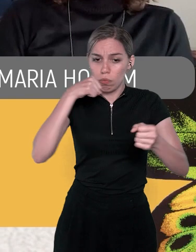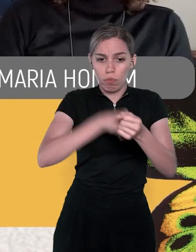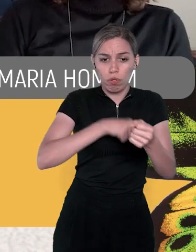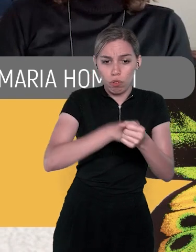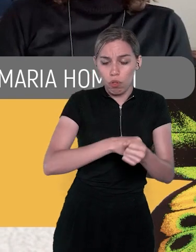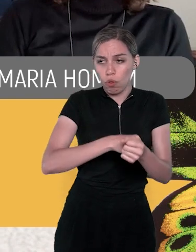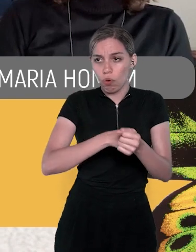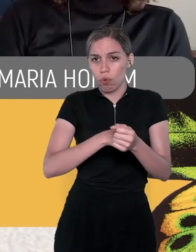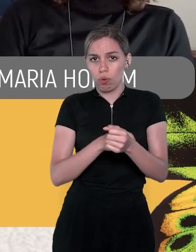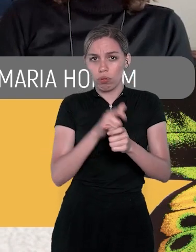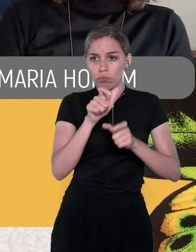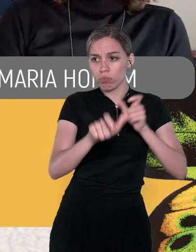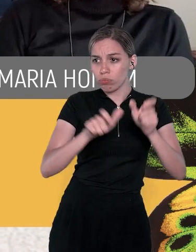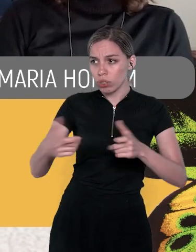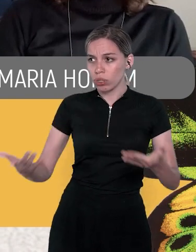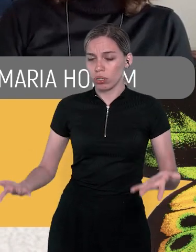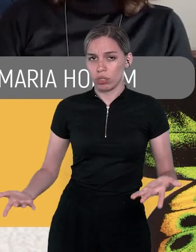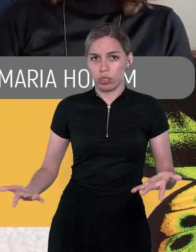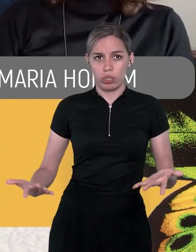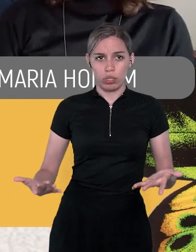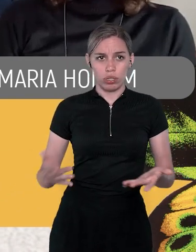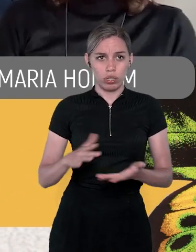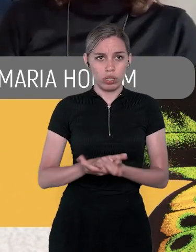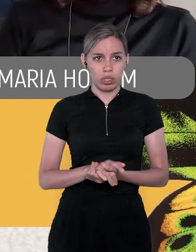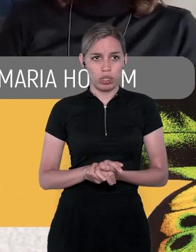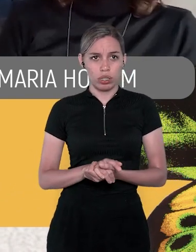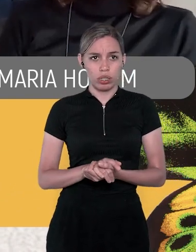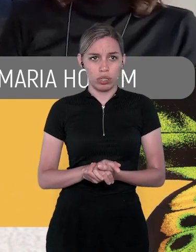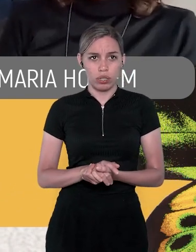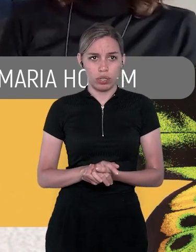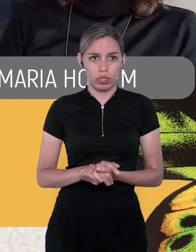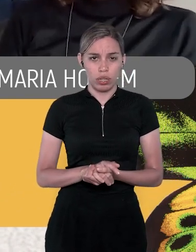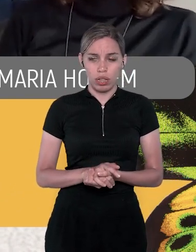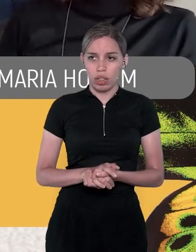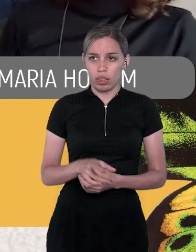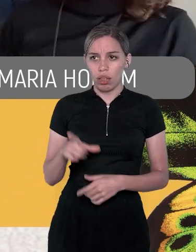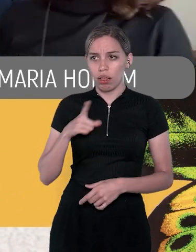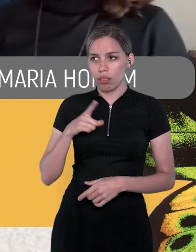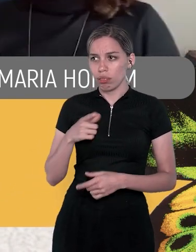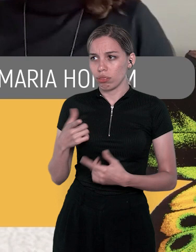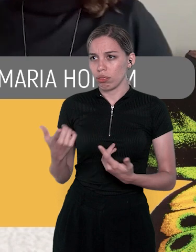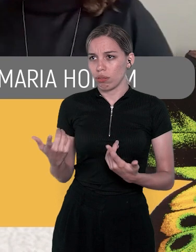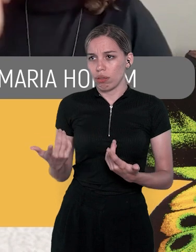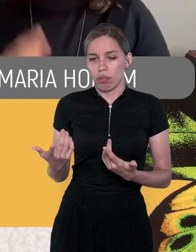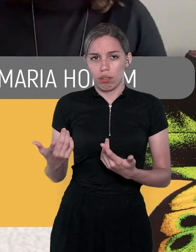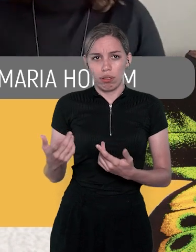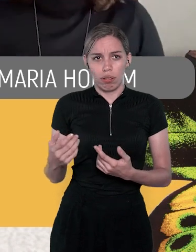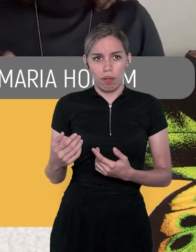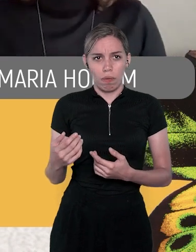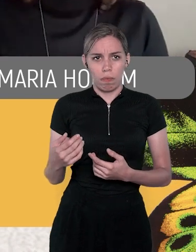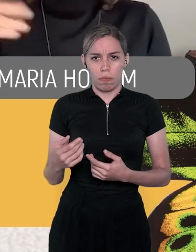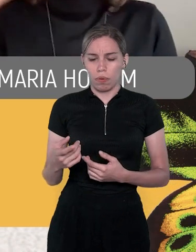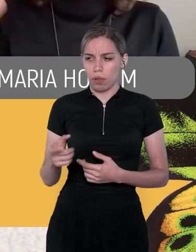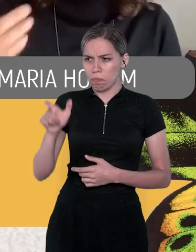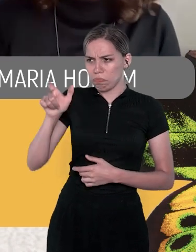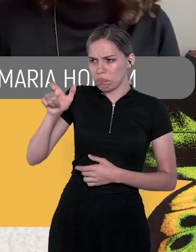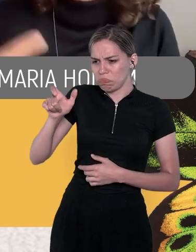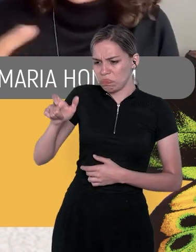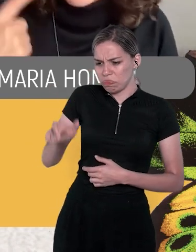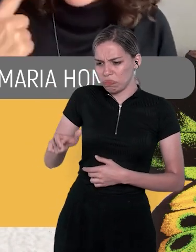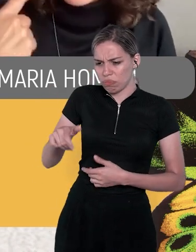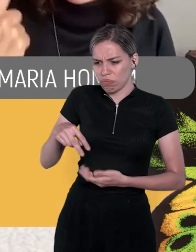Quer dizer, coisa concreta, real. Você está falando Realismo sobre. dialético na veia. Não Exatamente. vem decair aí